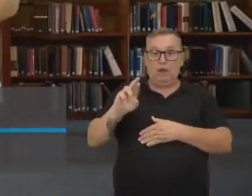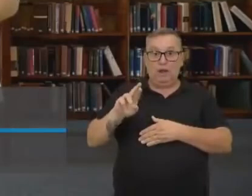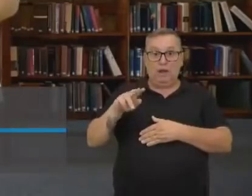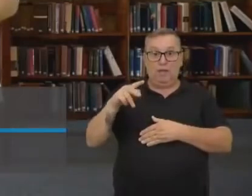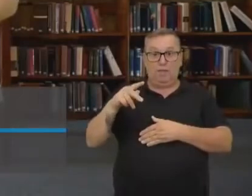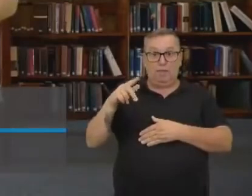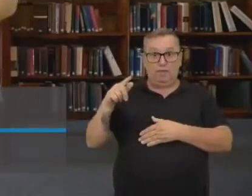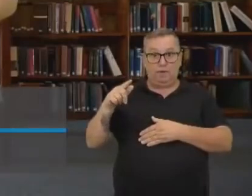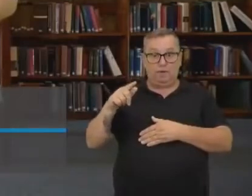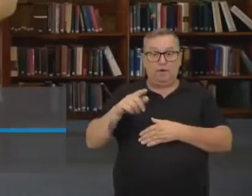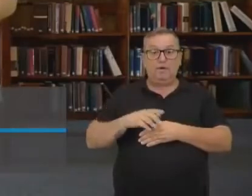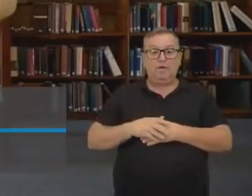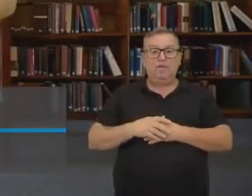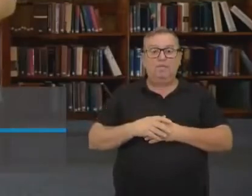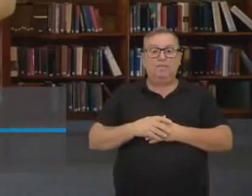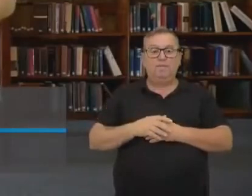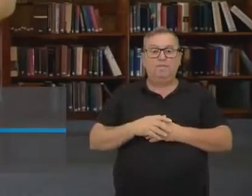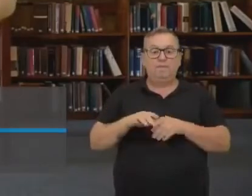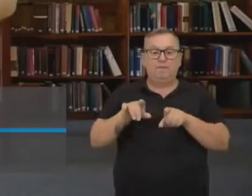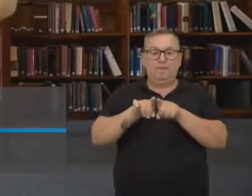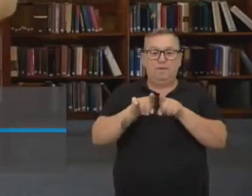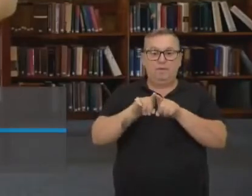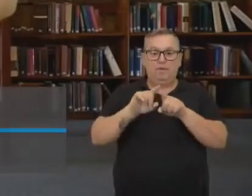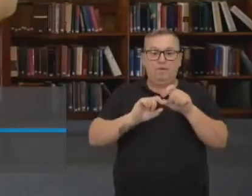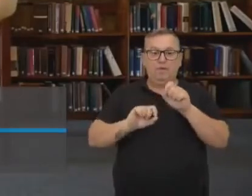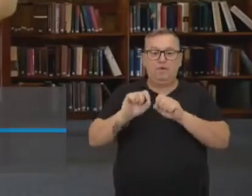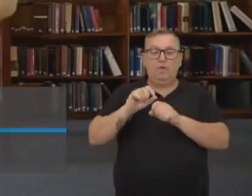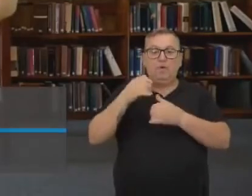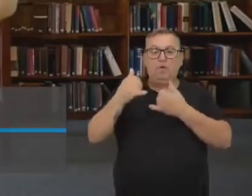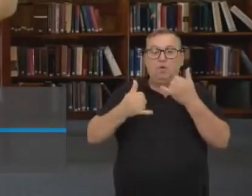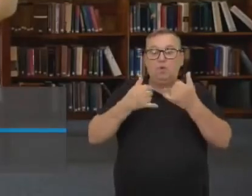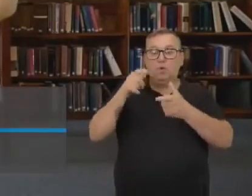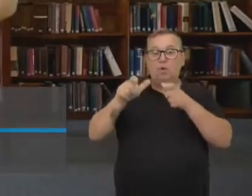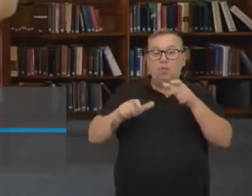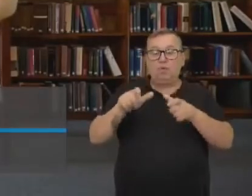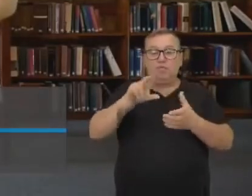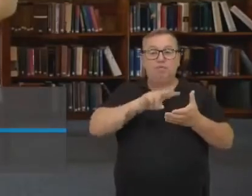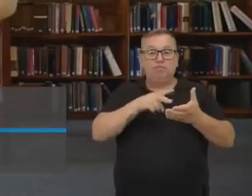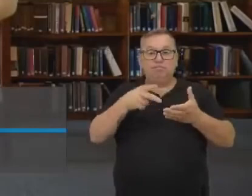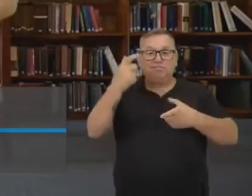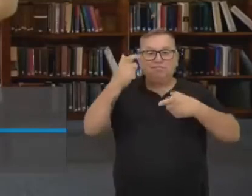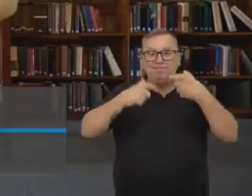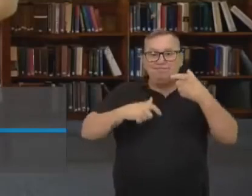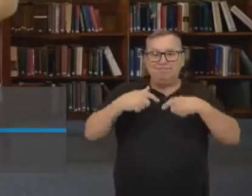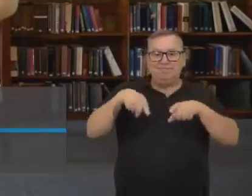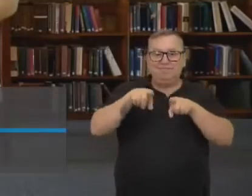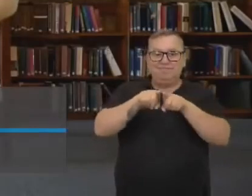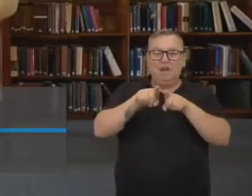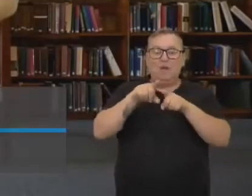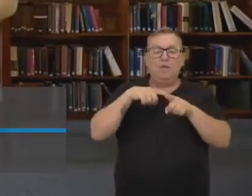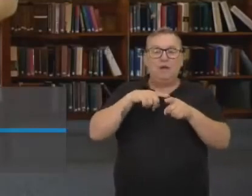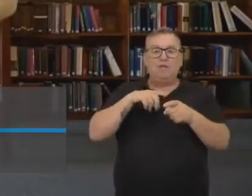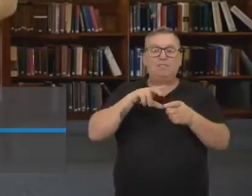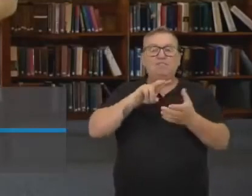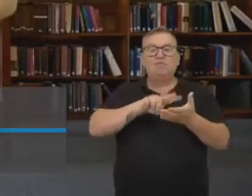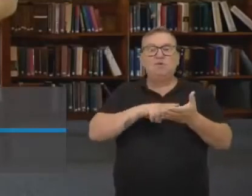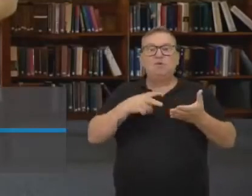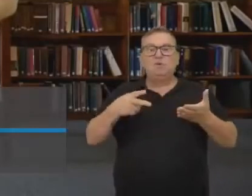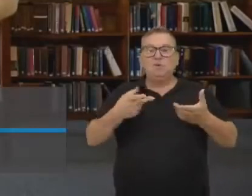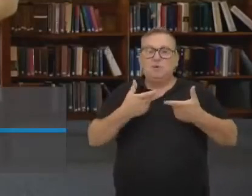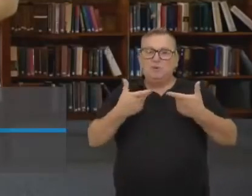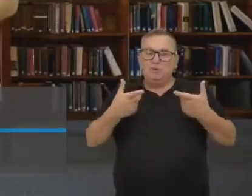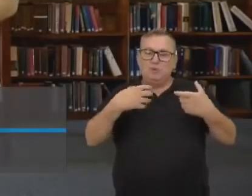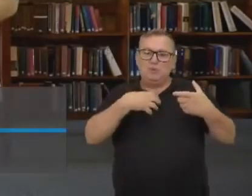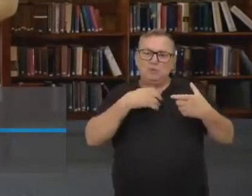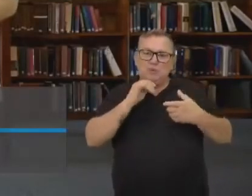é Role Playing Game. Ou seja, um jogo onde as pessoas interpretam seus personagens. Está ligado muito à interpretação, muito à contação